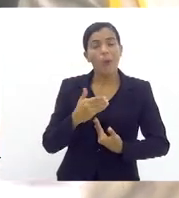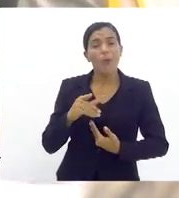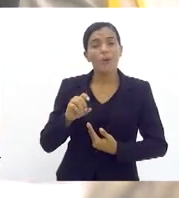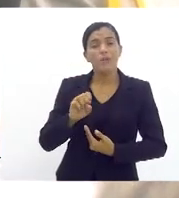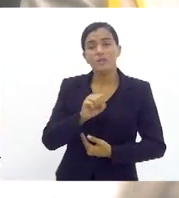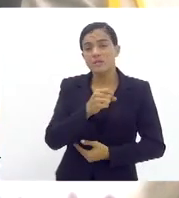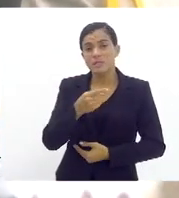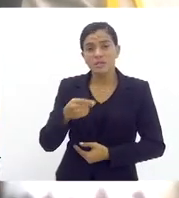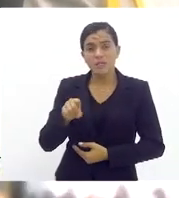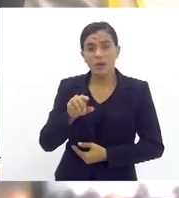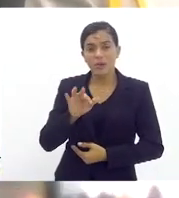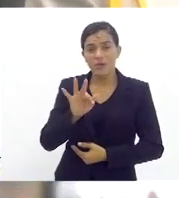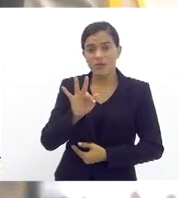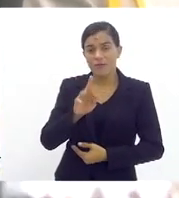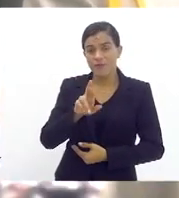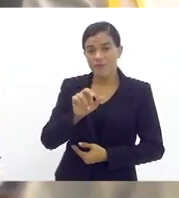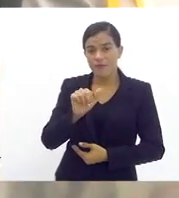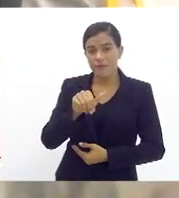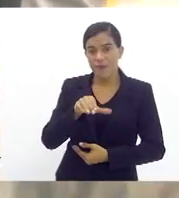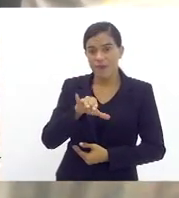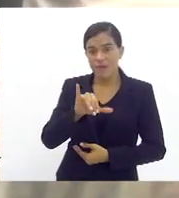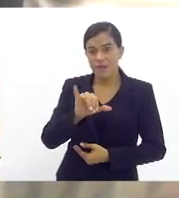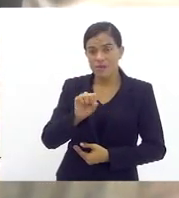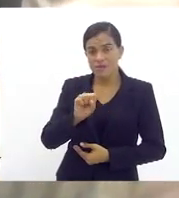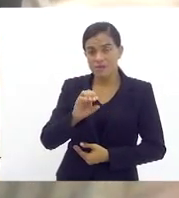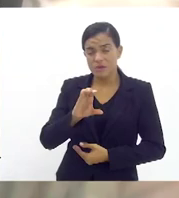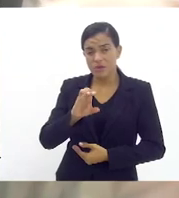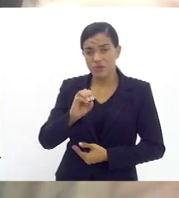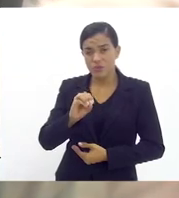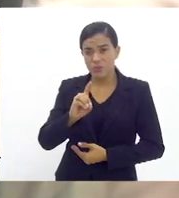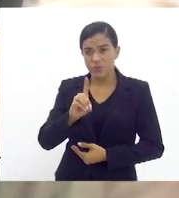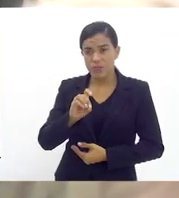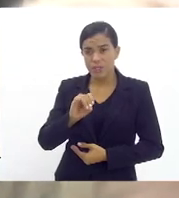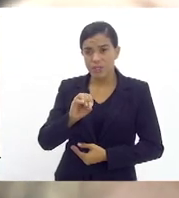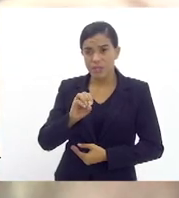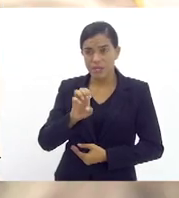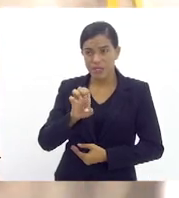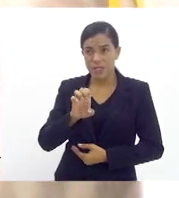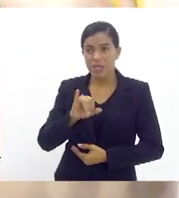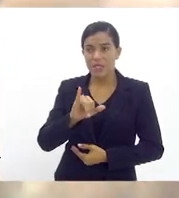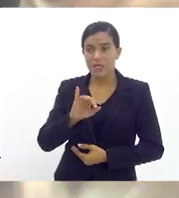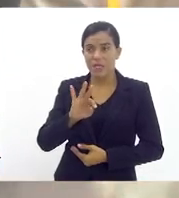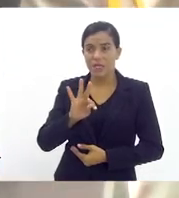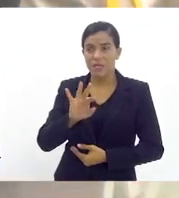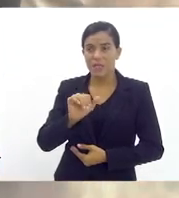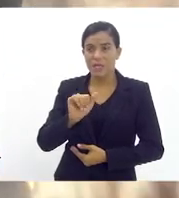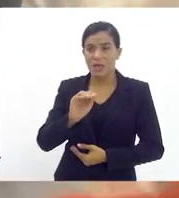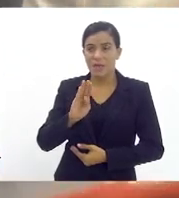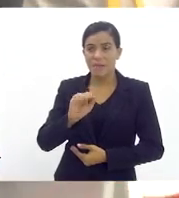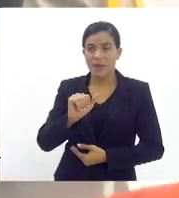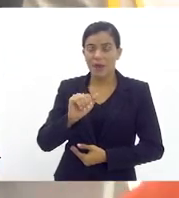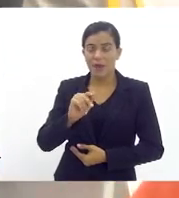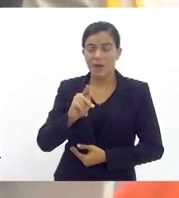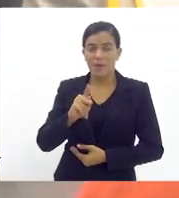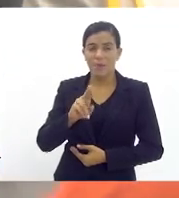Francisco, de Itabapuana, num núcleo numa vara única. E vara única, para que todos possam entender,